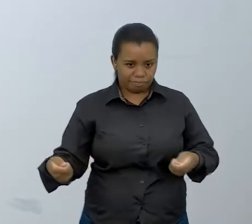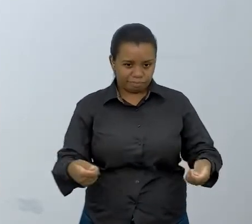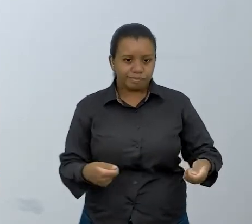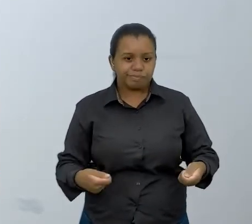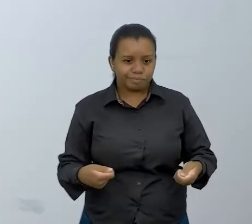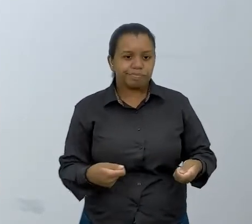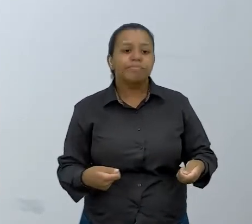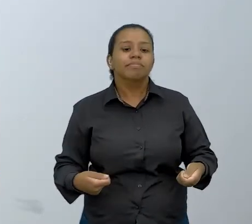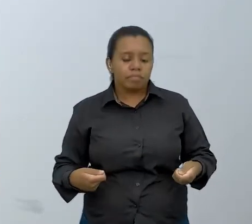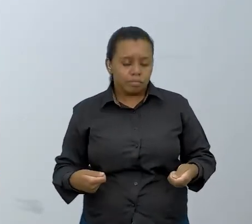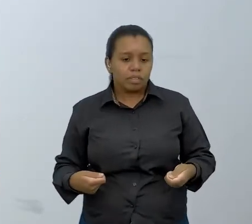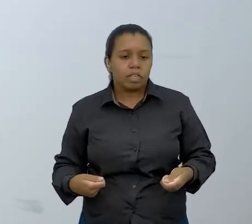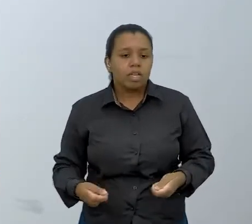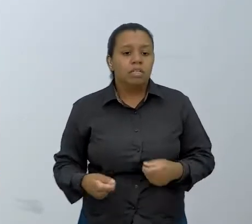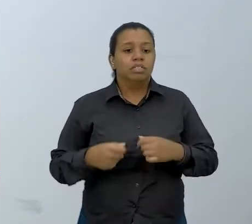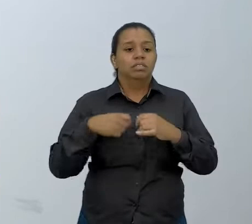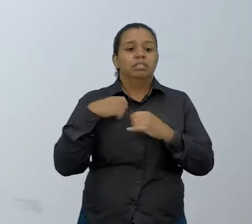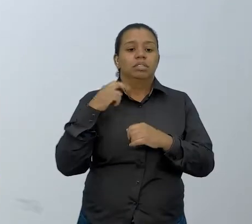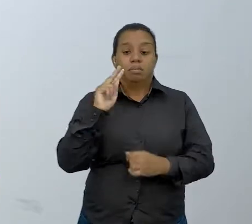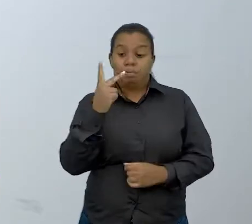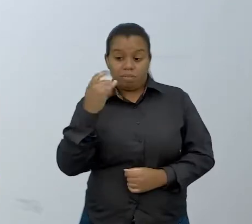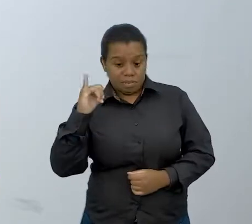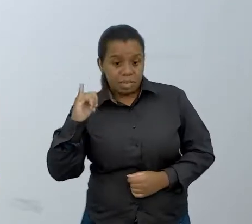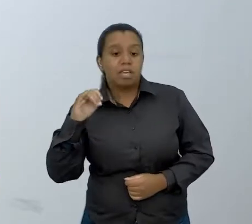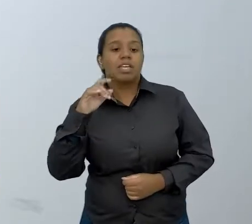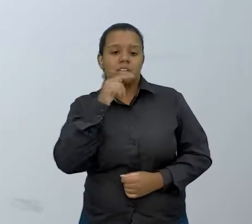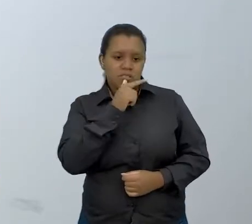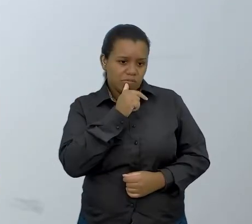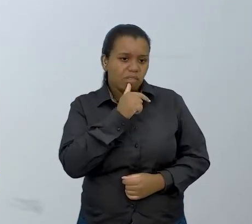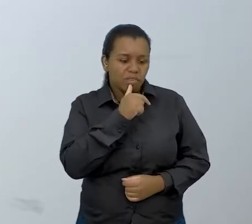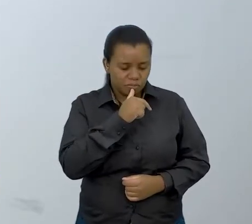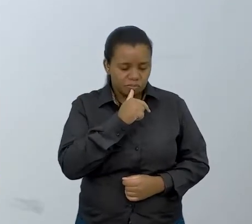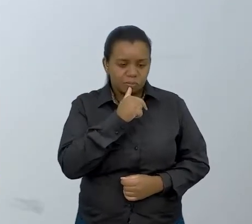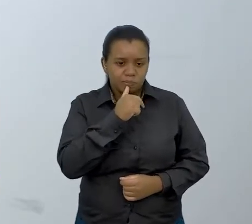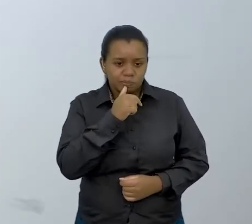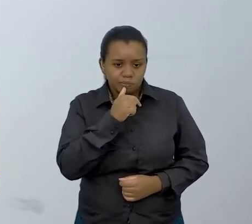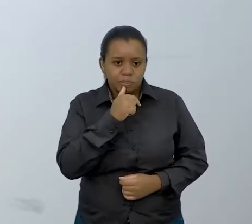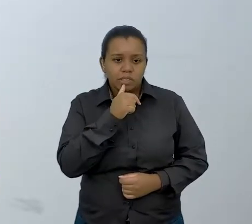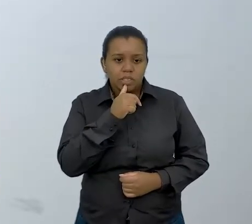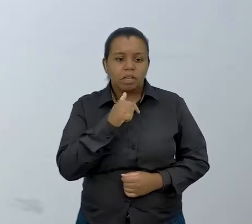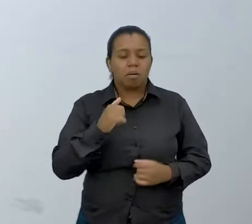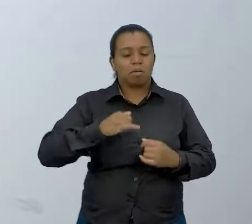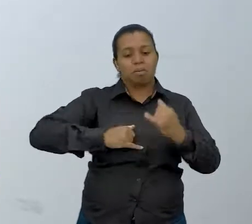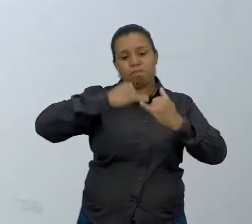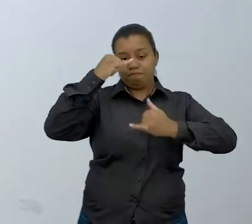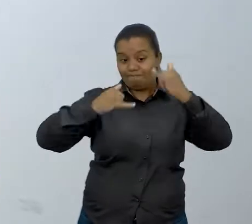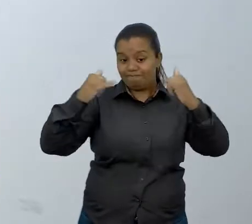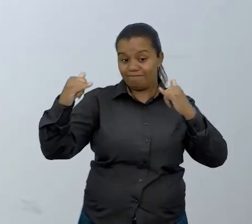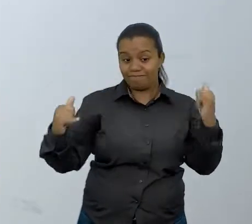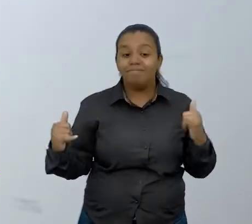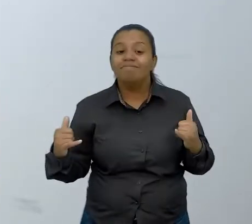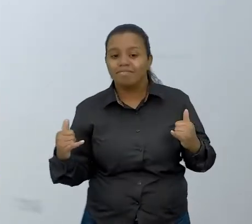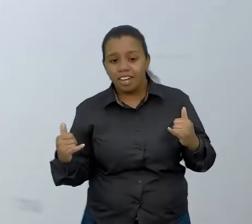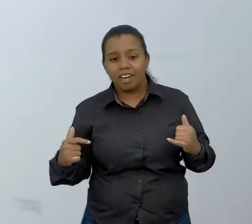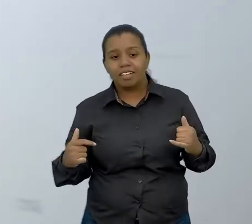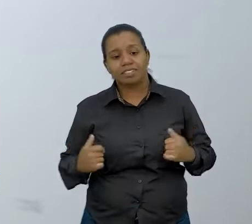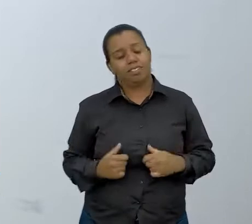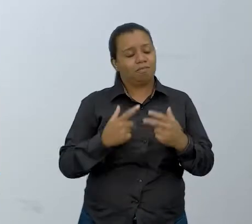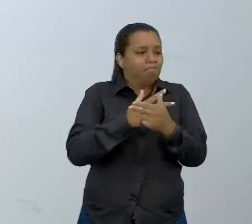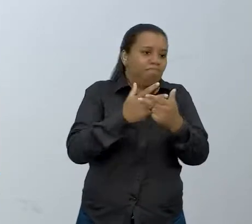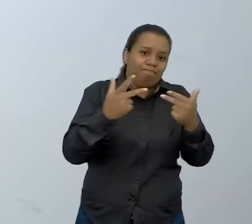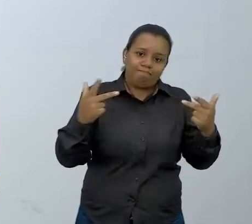Se você fala sobre a hidrelétrica, isso não tem a ver só com a indústria alimentícia, fornecimento de energia. Quando a gente fala